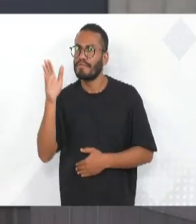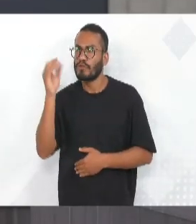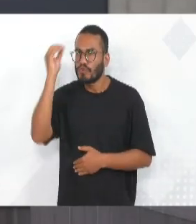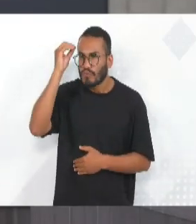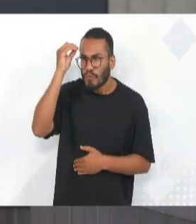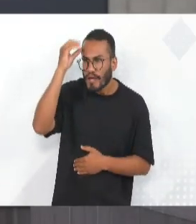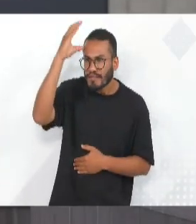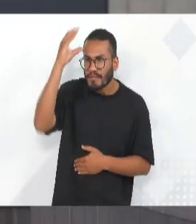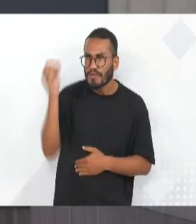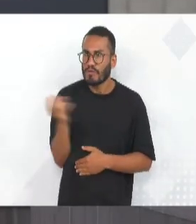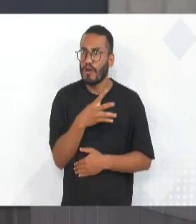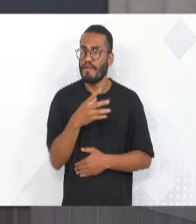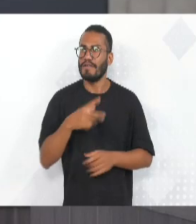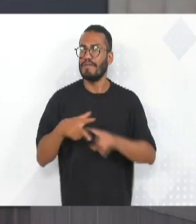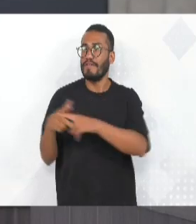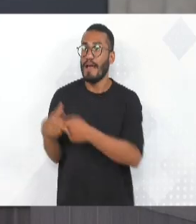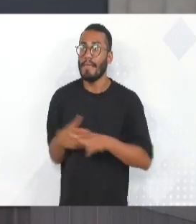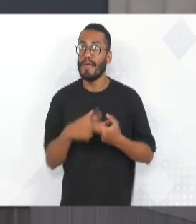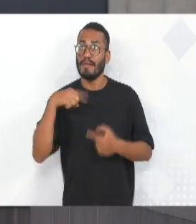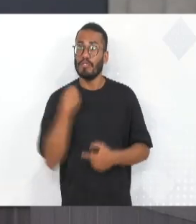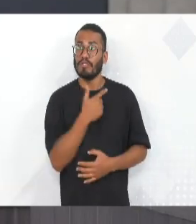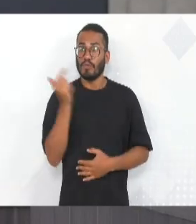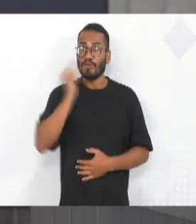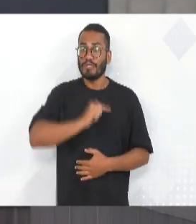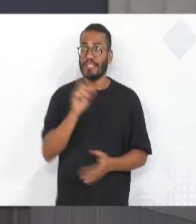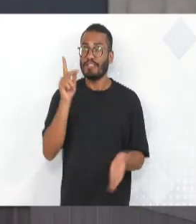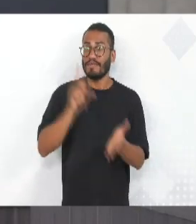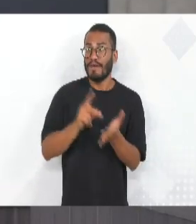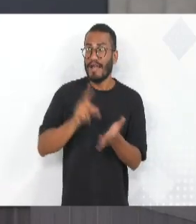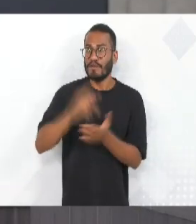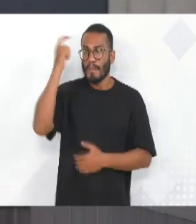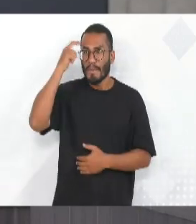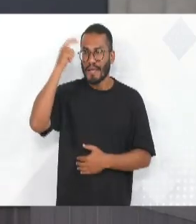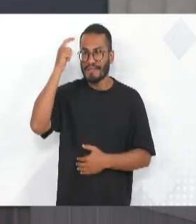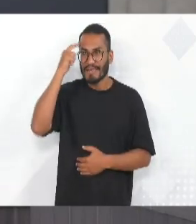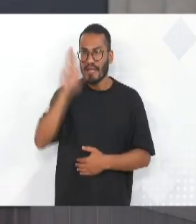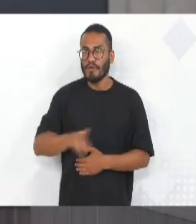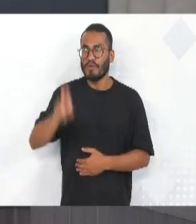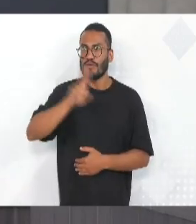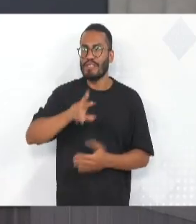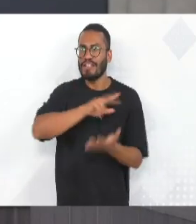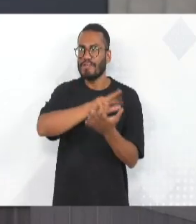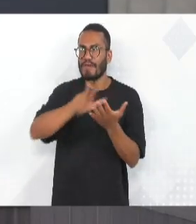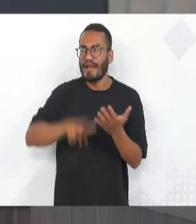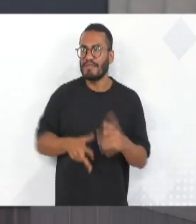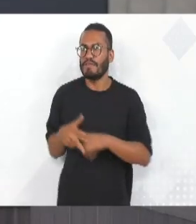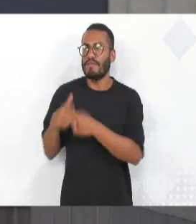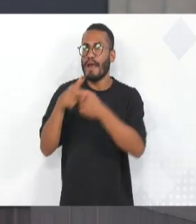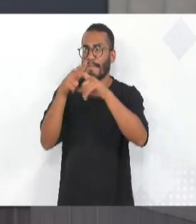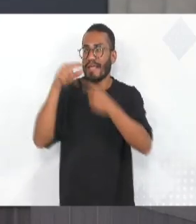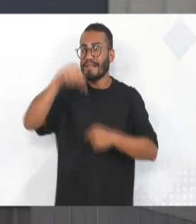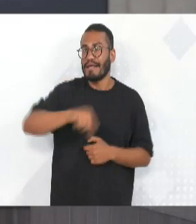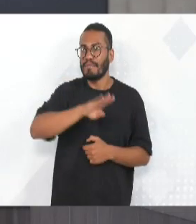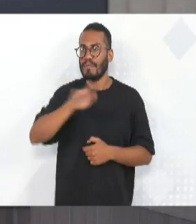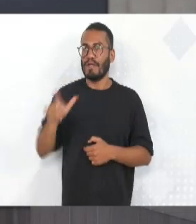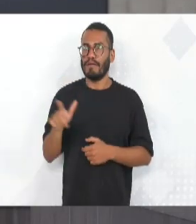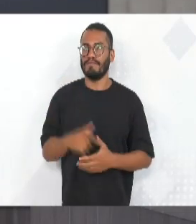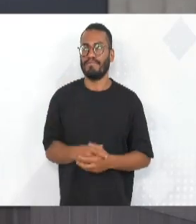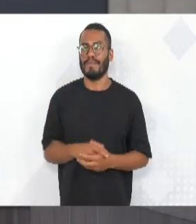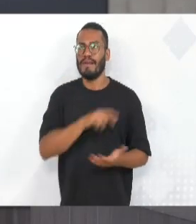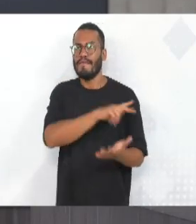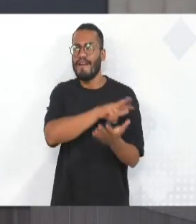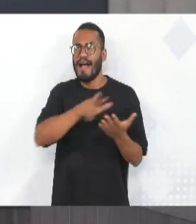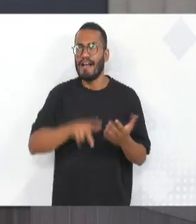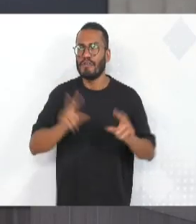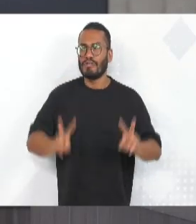conhecimento dessas novas ferramentas para que a gente possa sim pensar em utilização de muitas dessas ferramentas aqui inclusive são